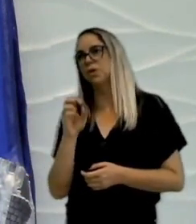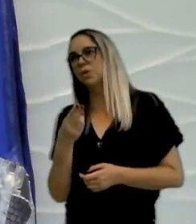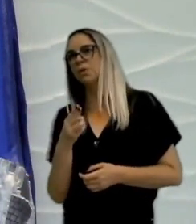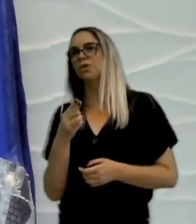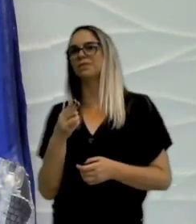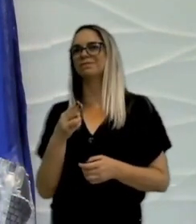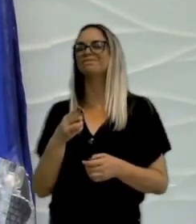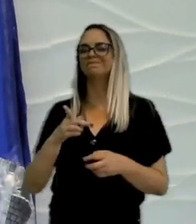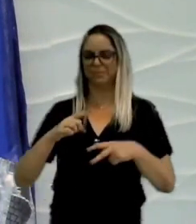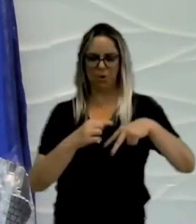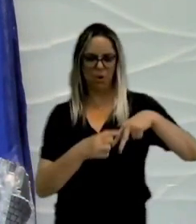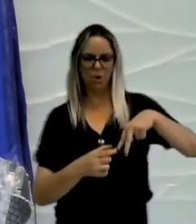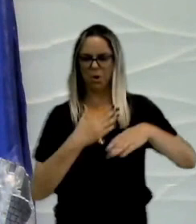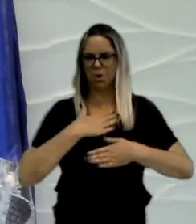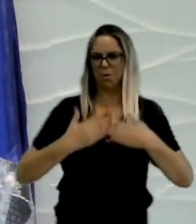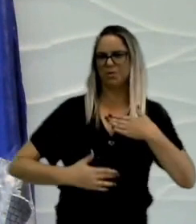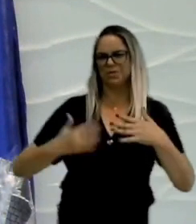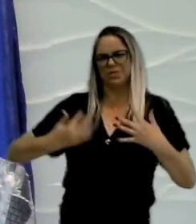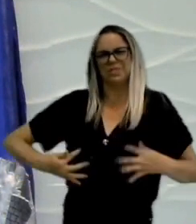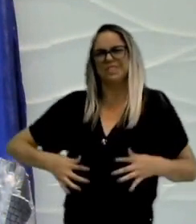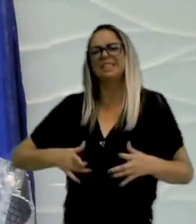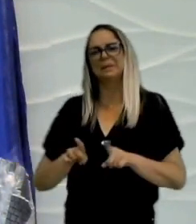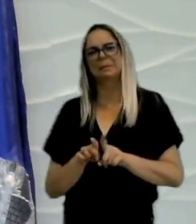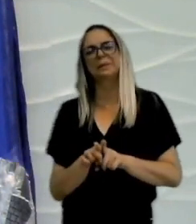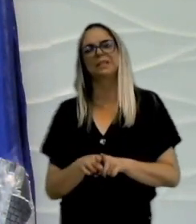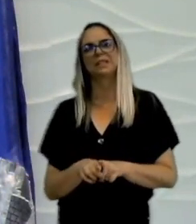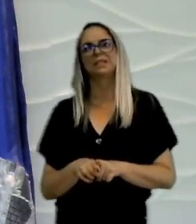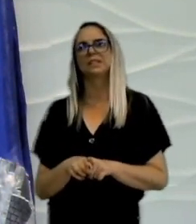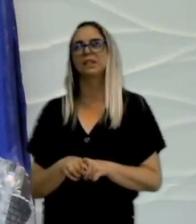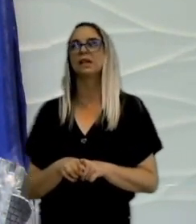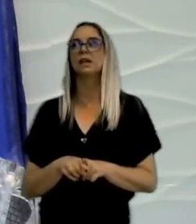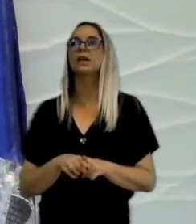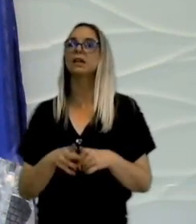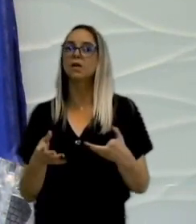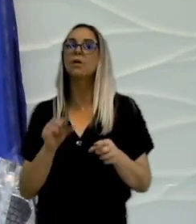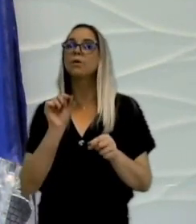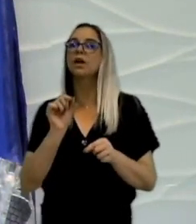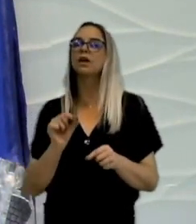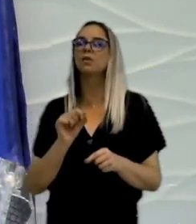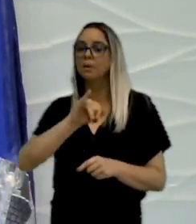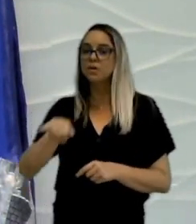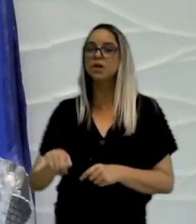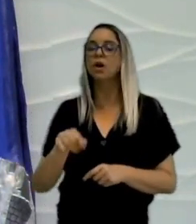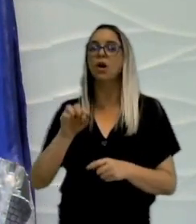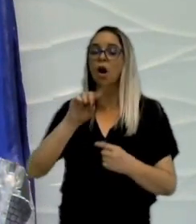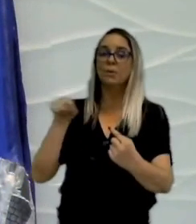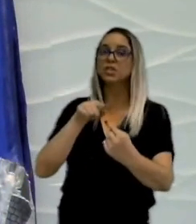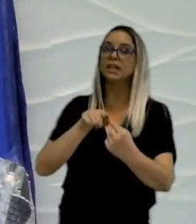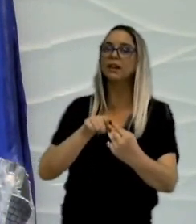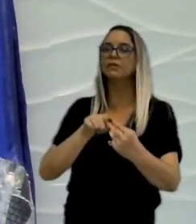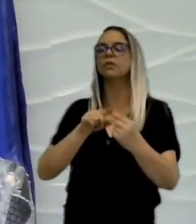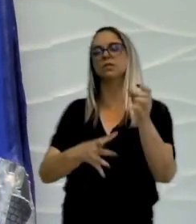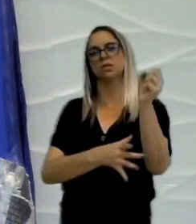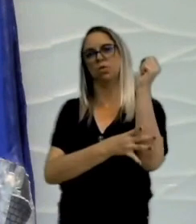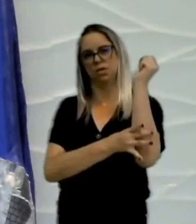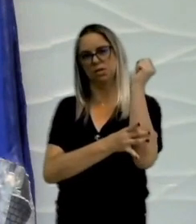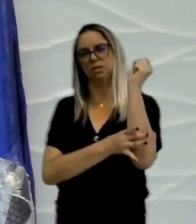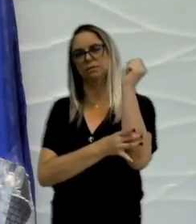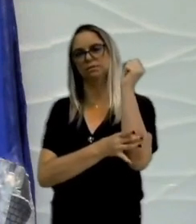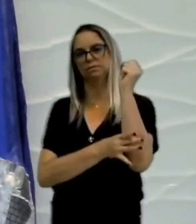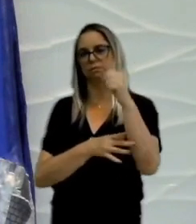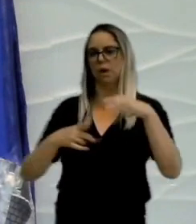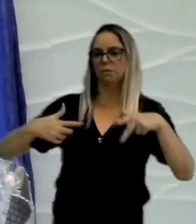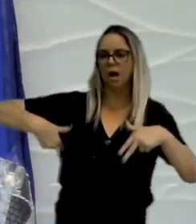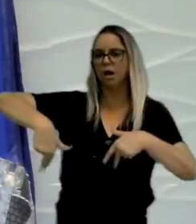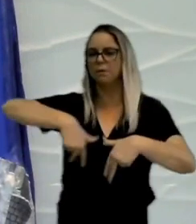sequelas. Então essa nossa indicação é no sentido de trazer uma maior segurança para o pessoal que trafega nesse trecho, bem como